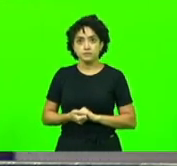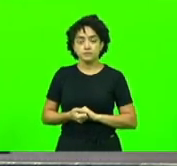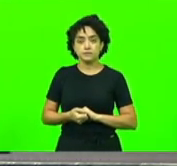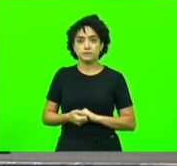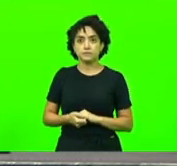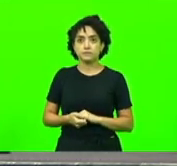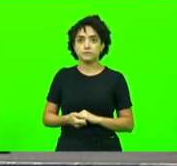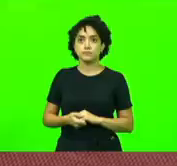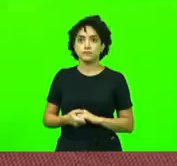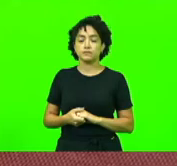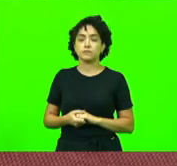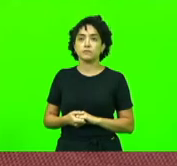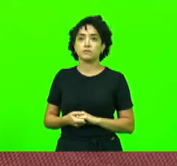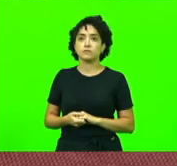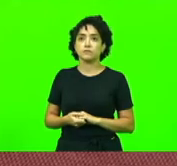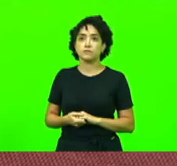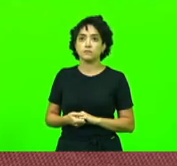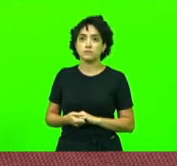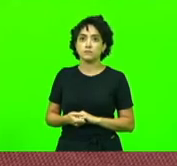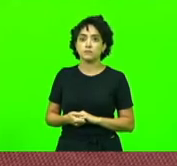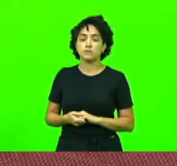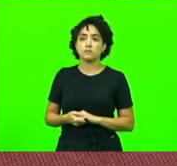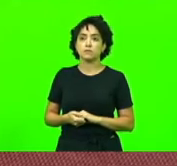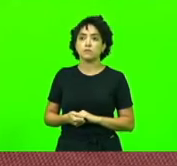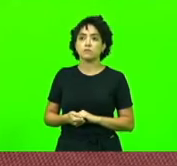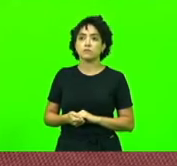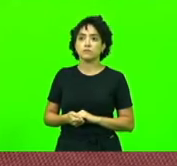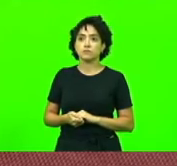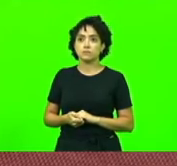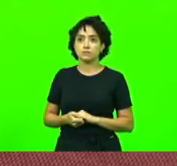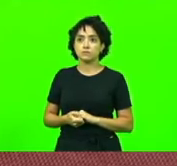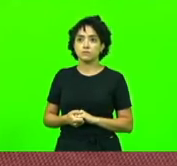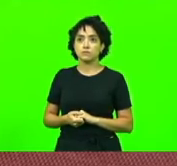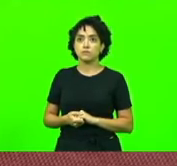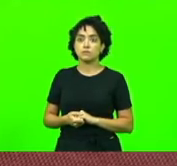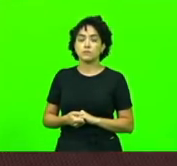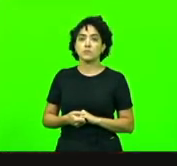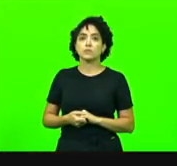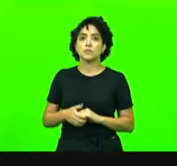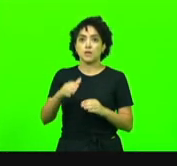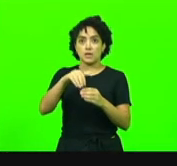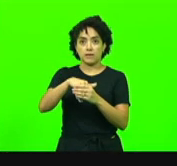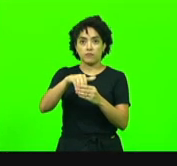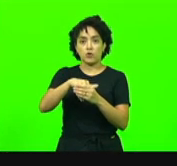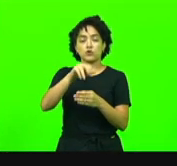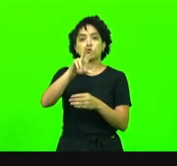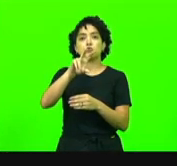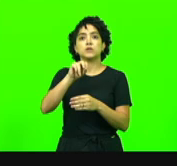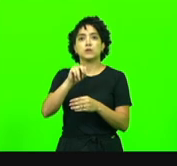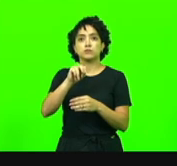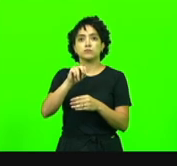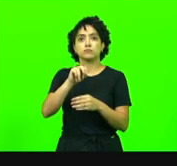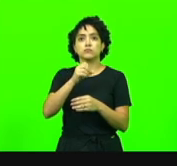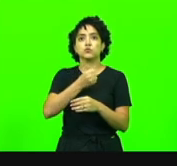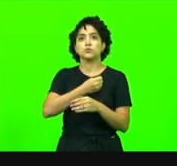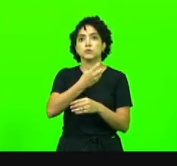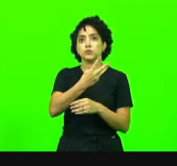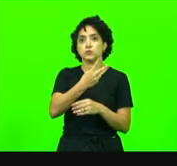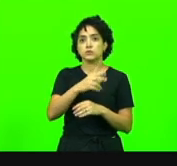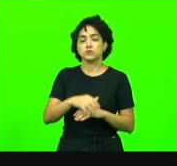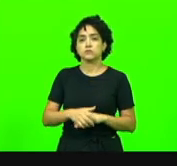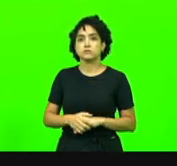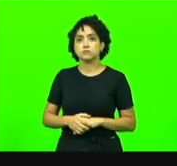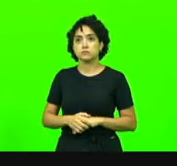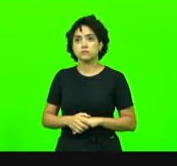Não. Parecer. Então, encaminho... O encaminhamento de voto do deputado Jessé Lopes. Eu encaminho o voto não, dois, ok?